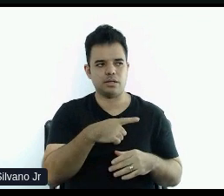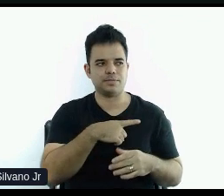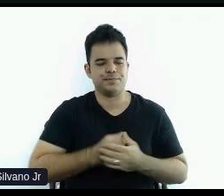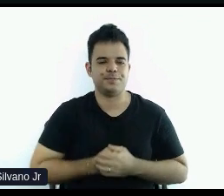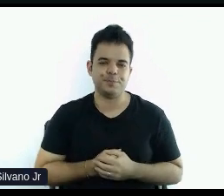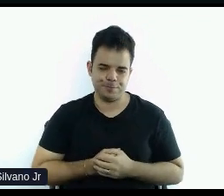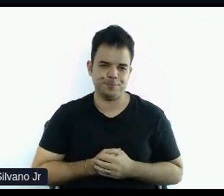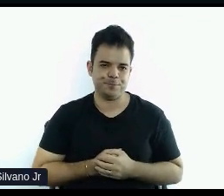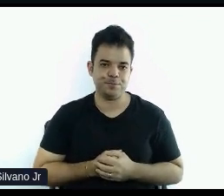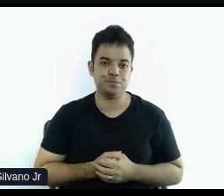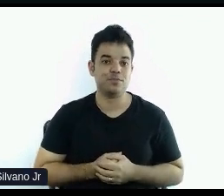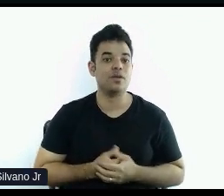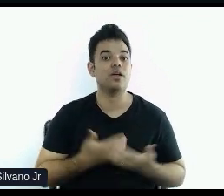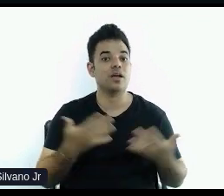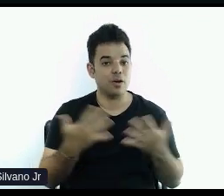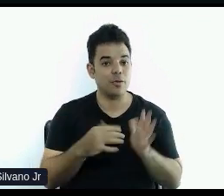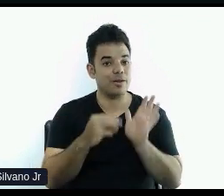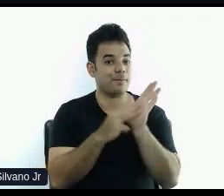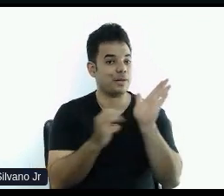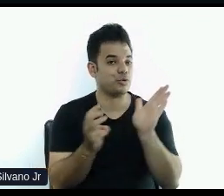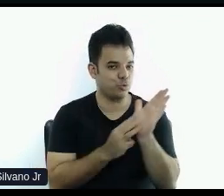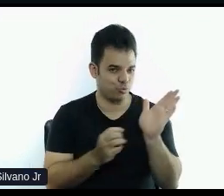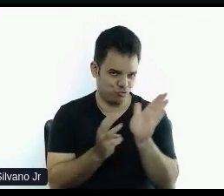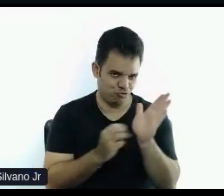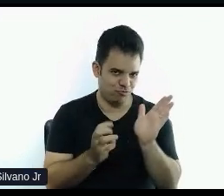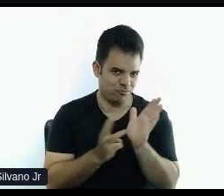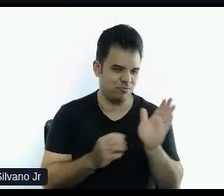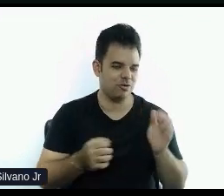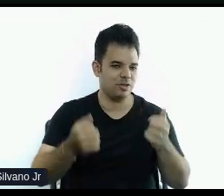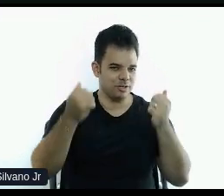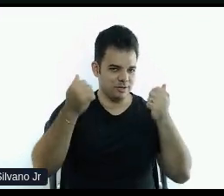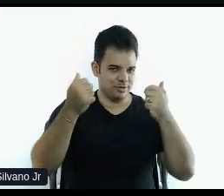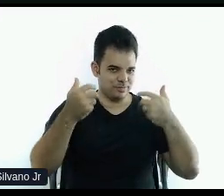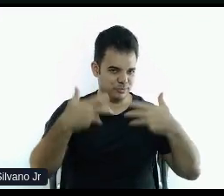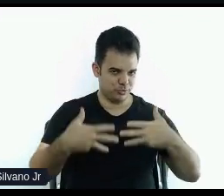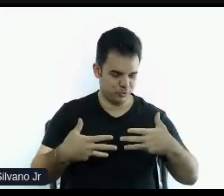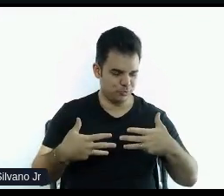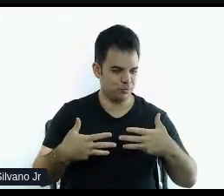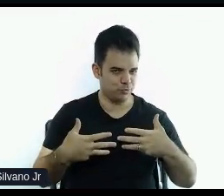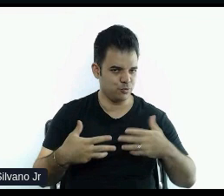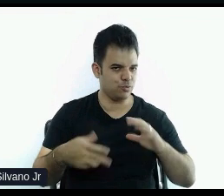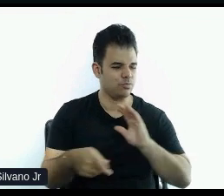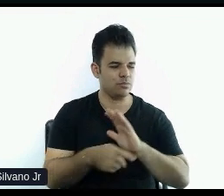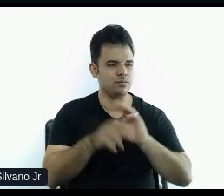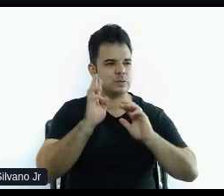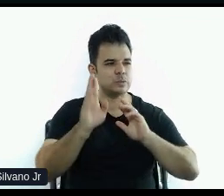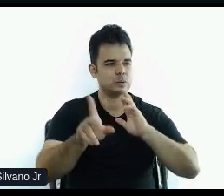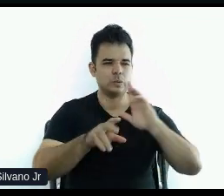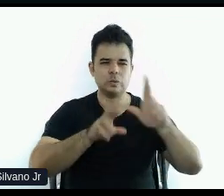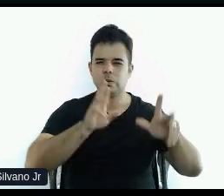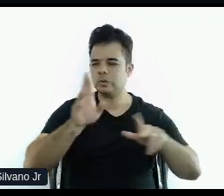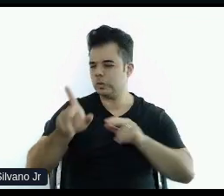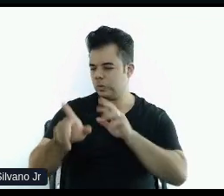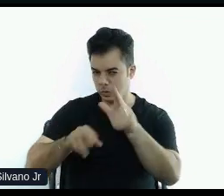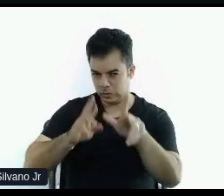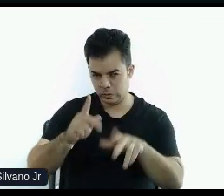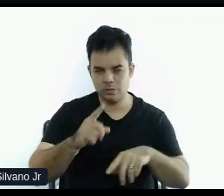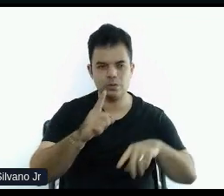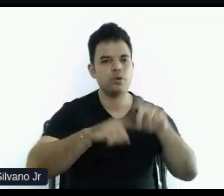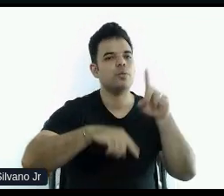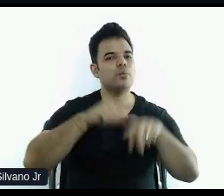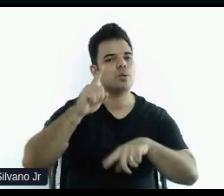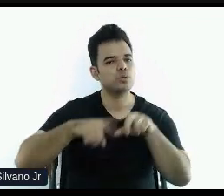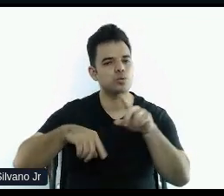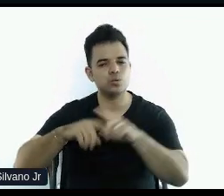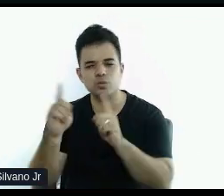E aí, usando essa metodologia, né, a gente conseguiu usar essa metodologia em diferentes validações, em produtos curtos, em